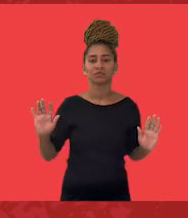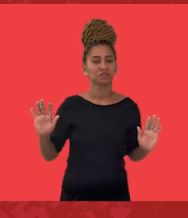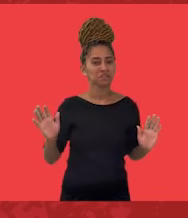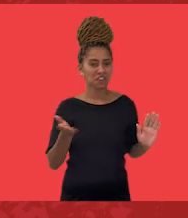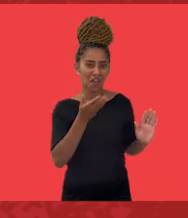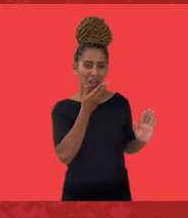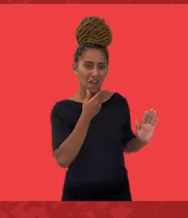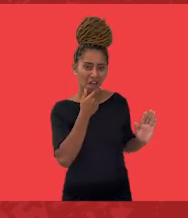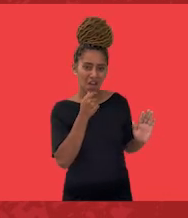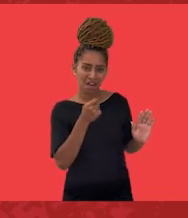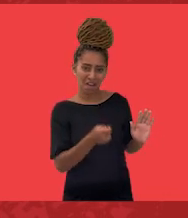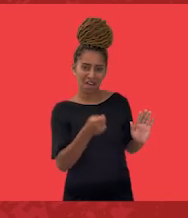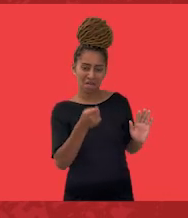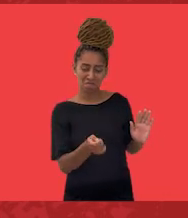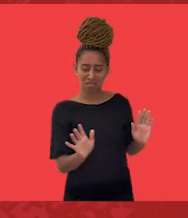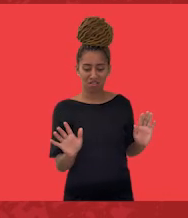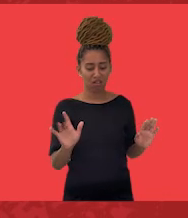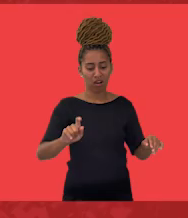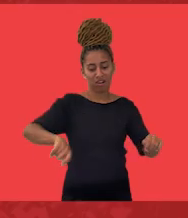Aquele ipê florido de rosa.